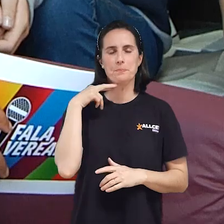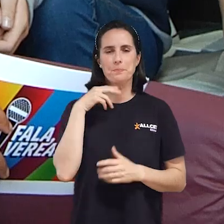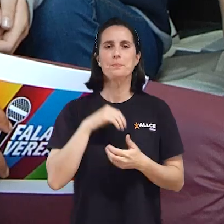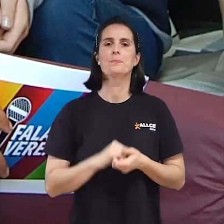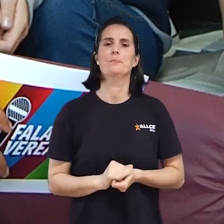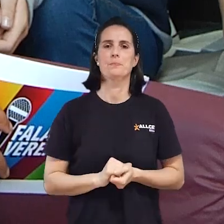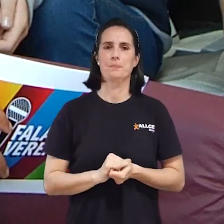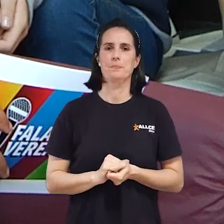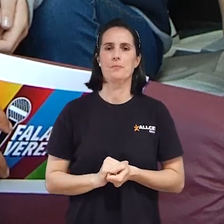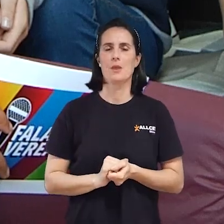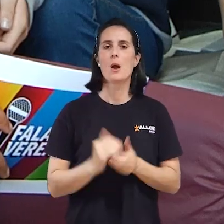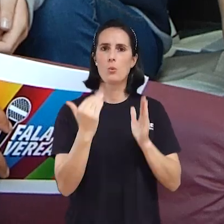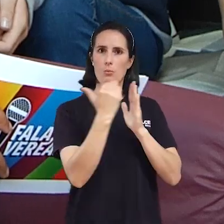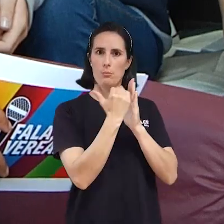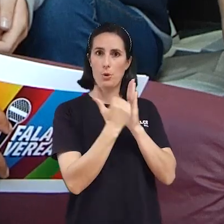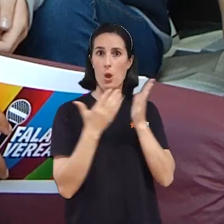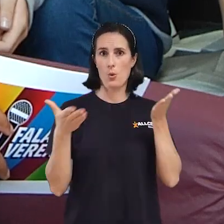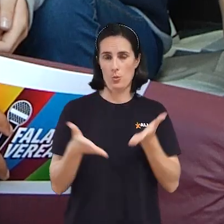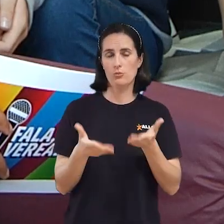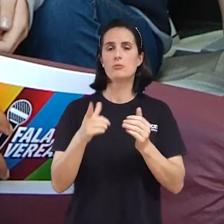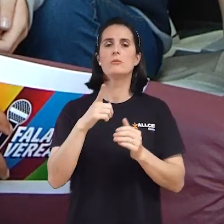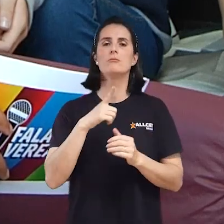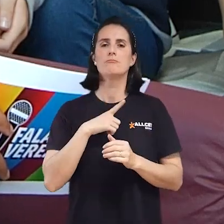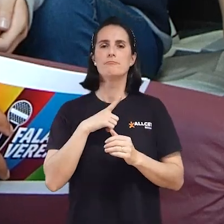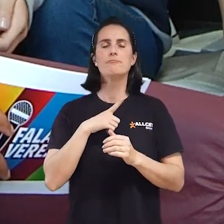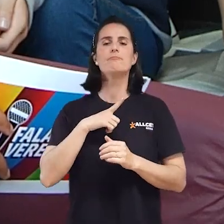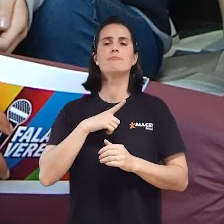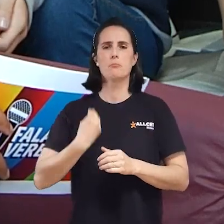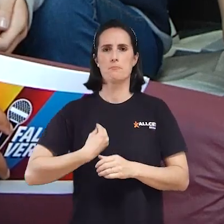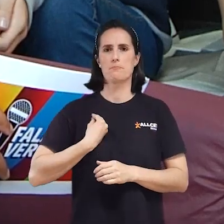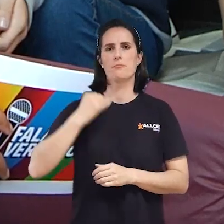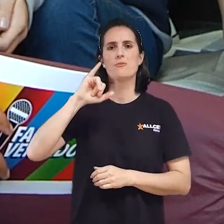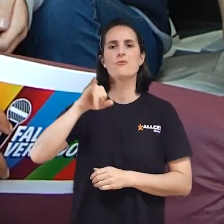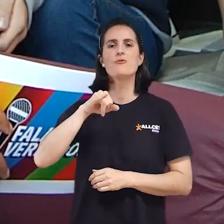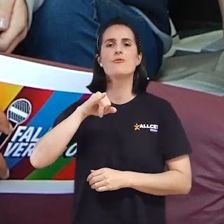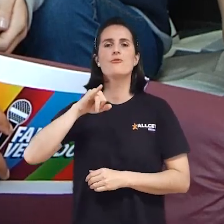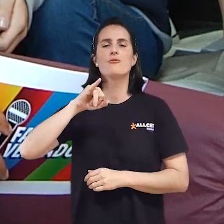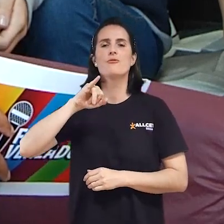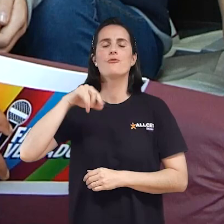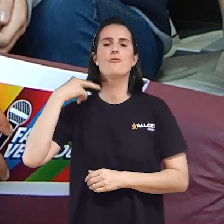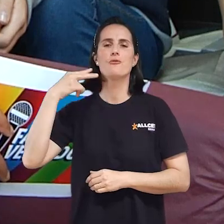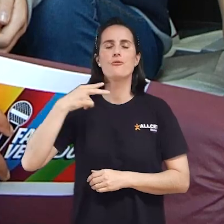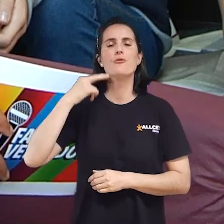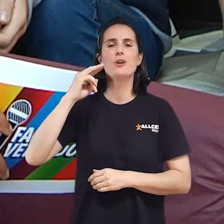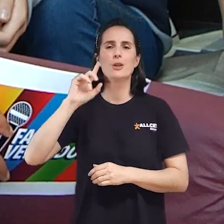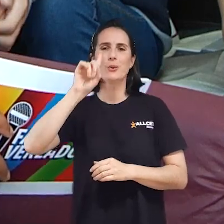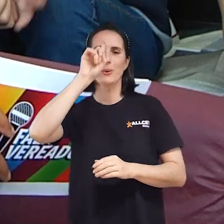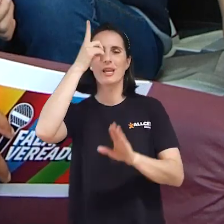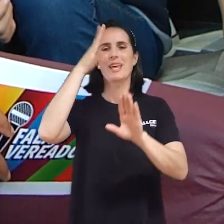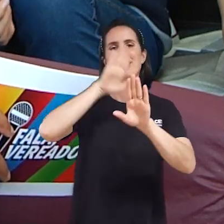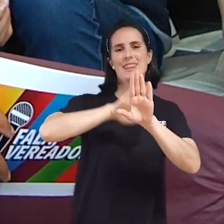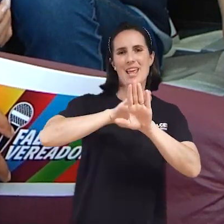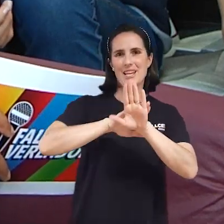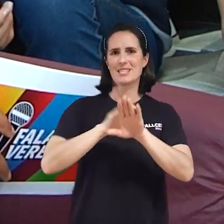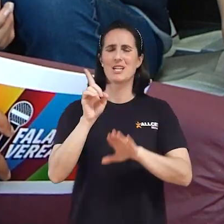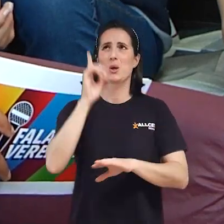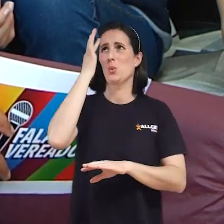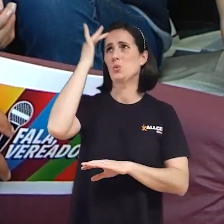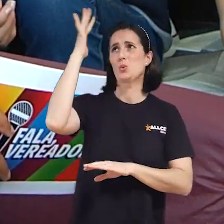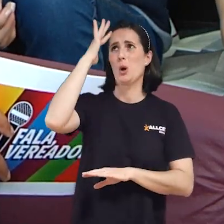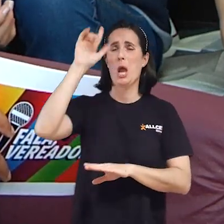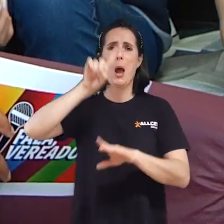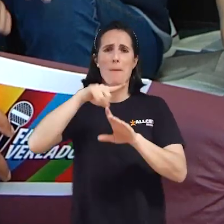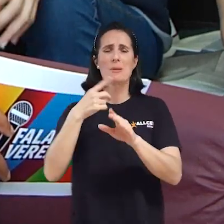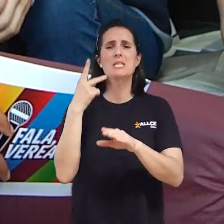de Vereadores de Jaraguá do Sul. Para o programa de hoje, nós temos um vereador idealista, não sonhador, mas